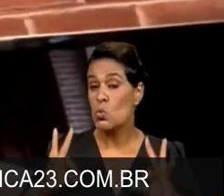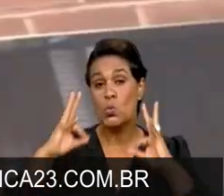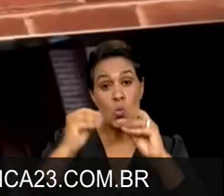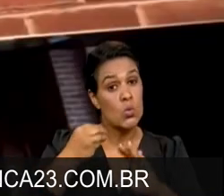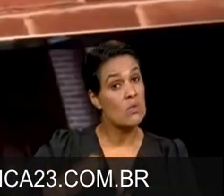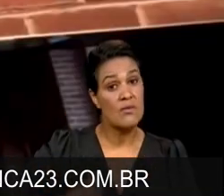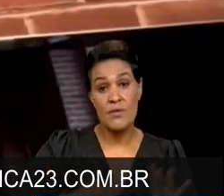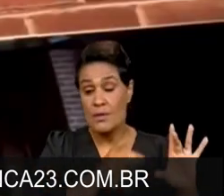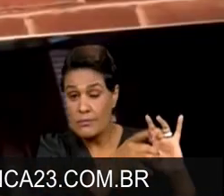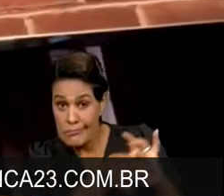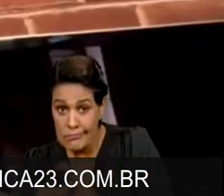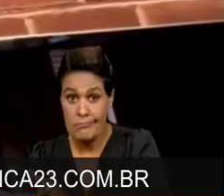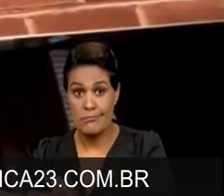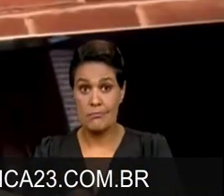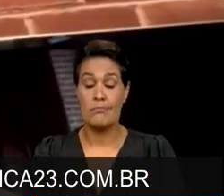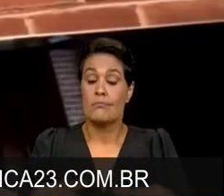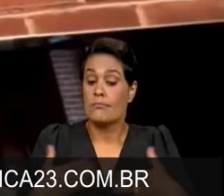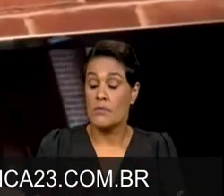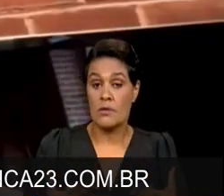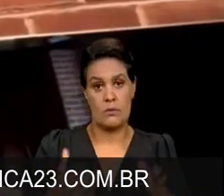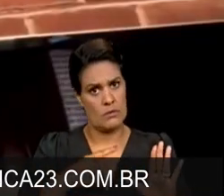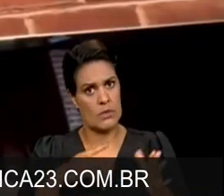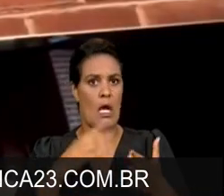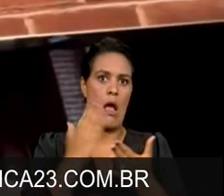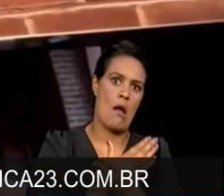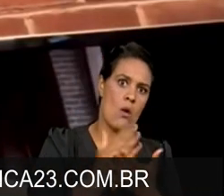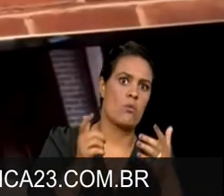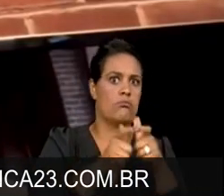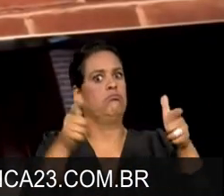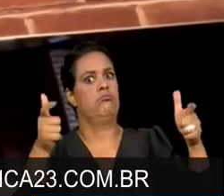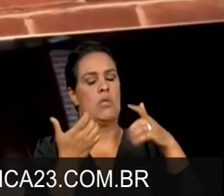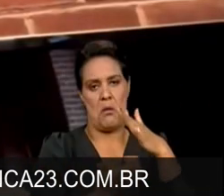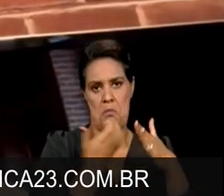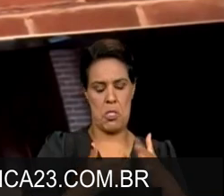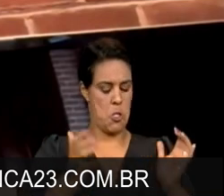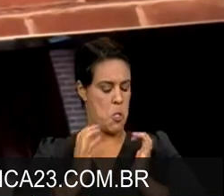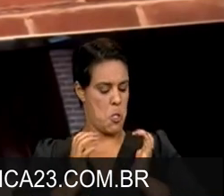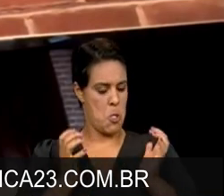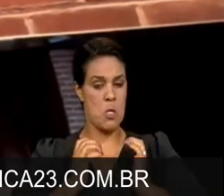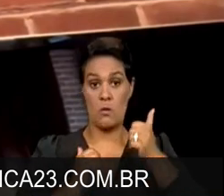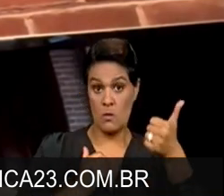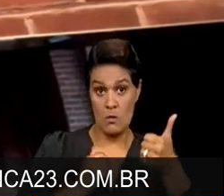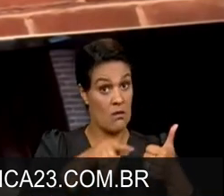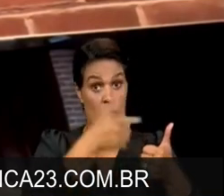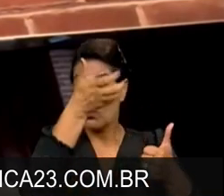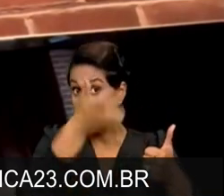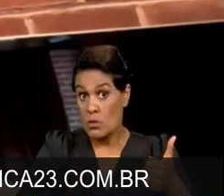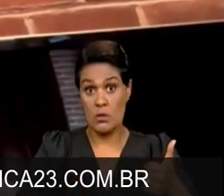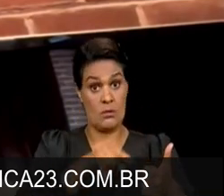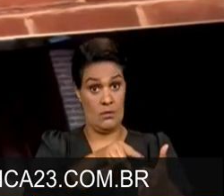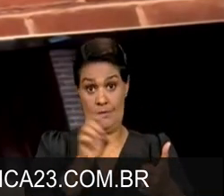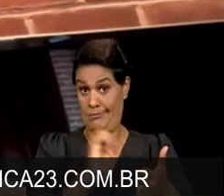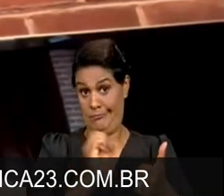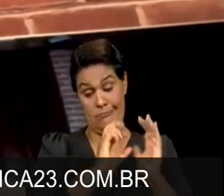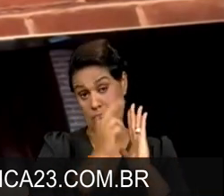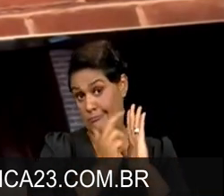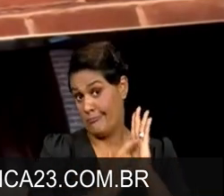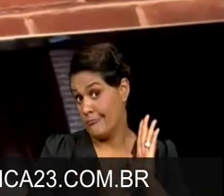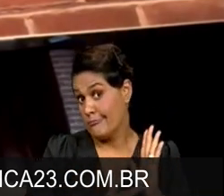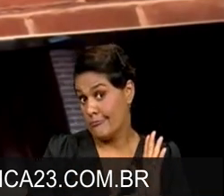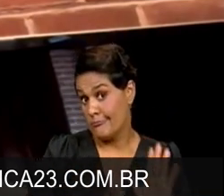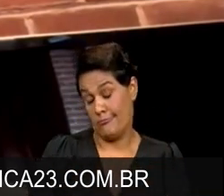vida. Então, hoje a gente tem as empresas mais poderosas e ricas do mundo que não gostam de qualquer regulamentação. É